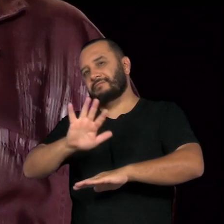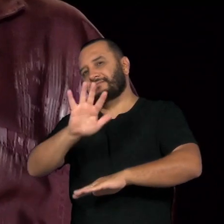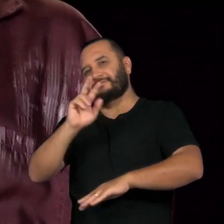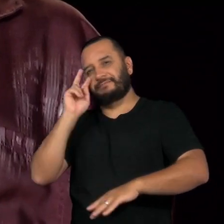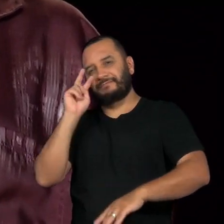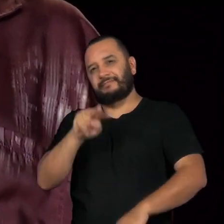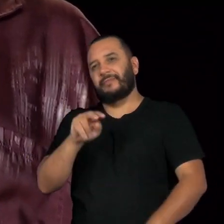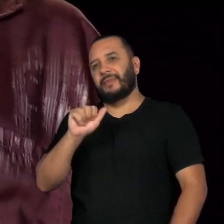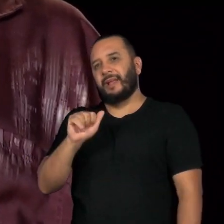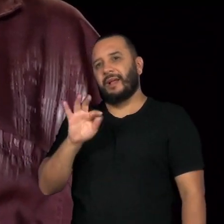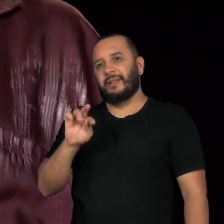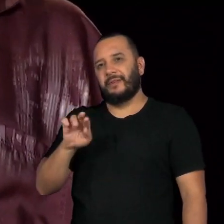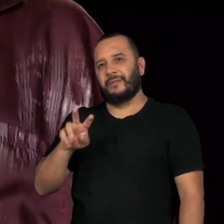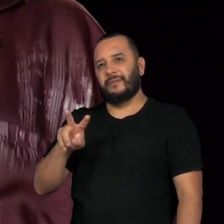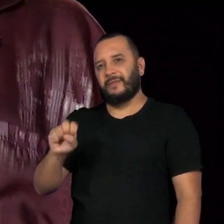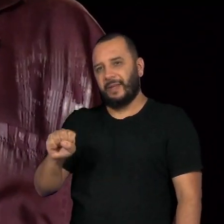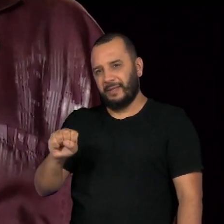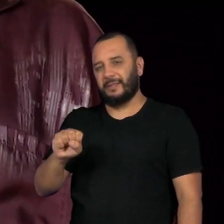um matriarcado